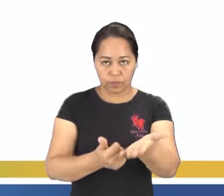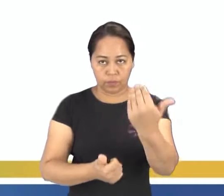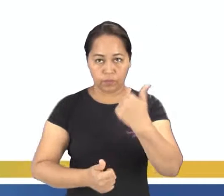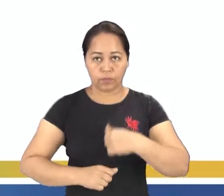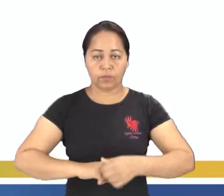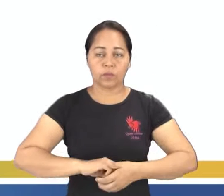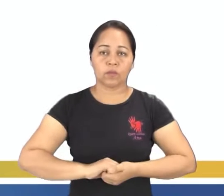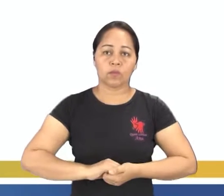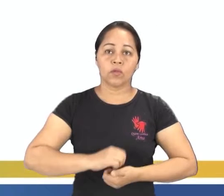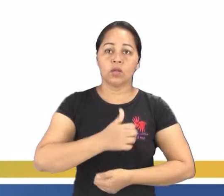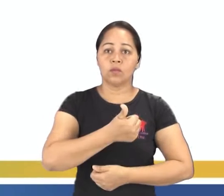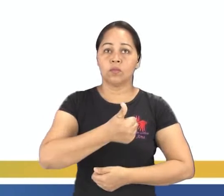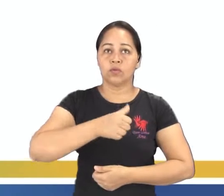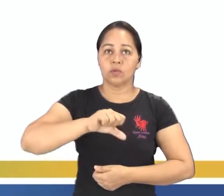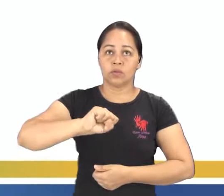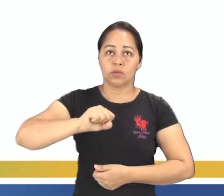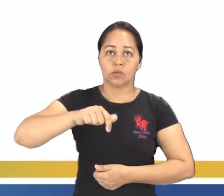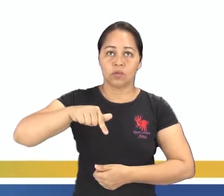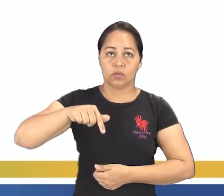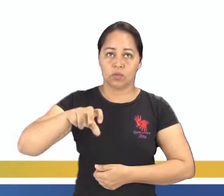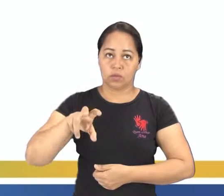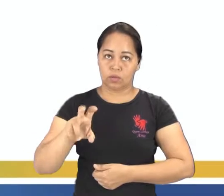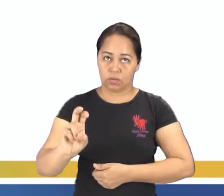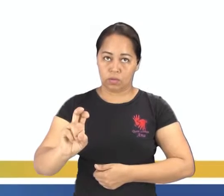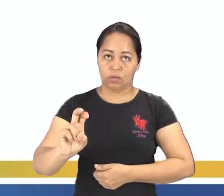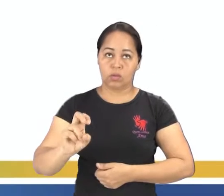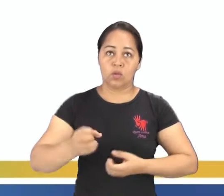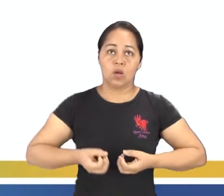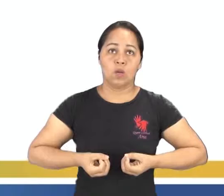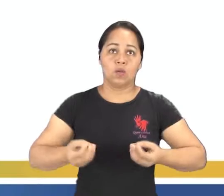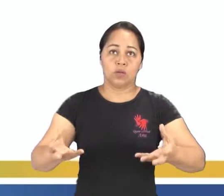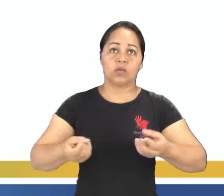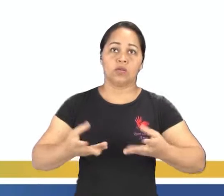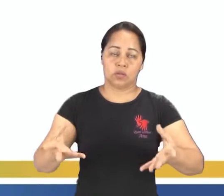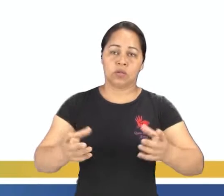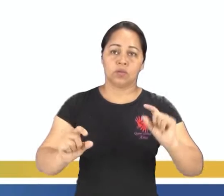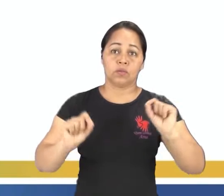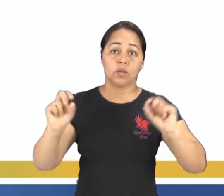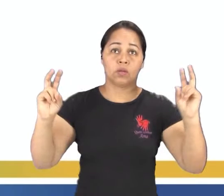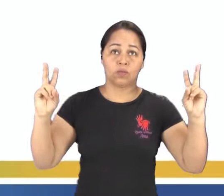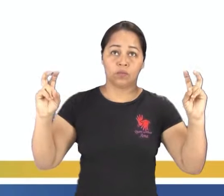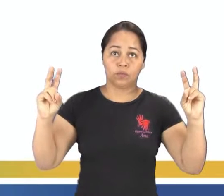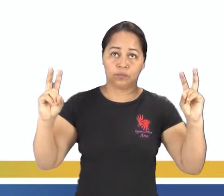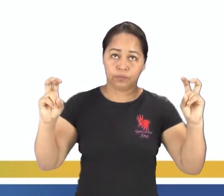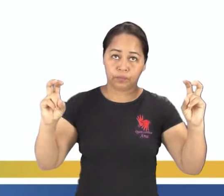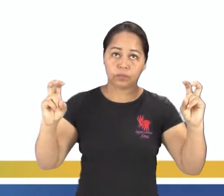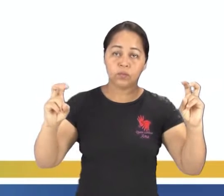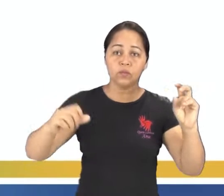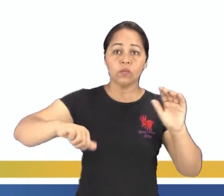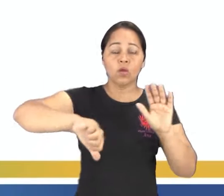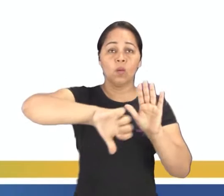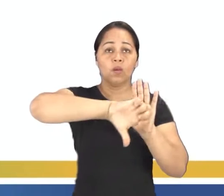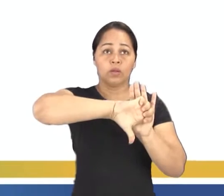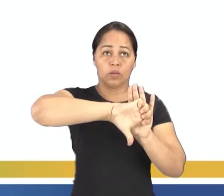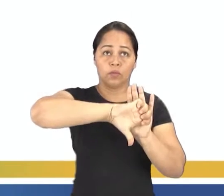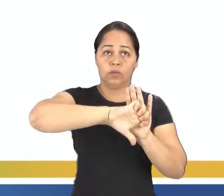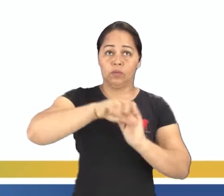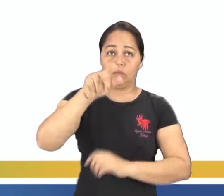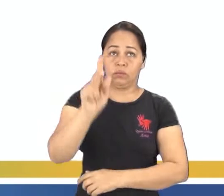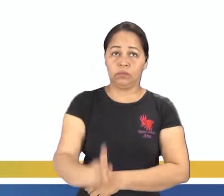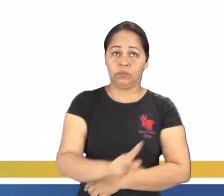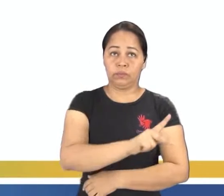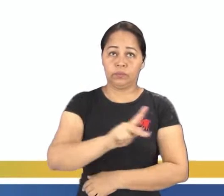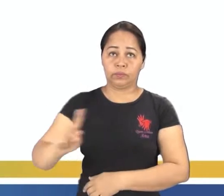teve início em 1875 com a publicação do Crime do Padre Amaro, que já pelo nome vocês já podem ter uma noção que foi uma